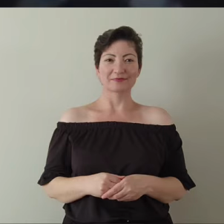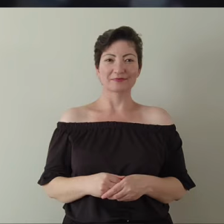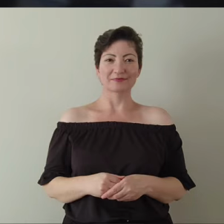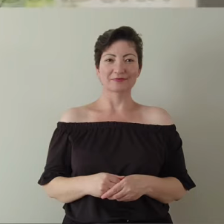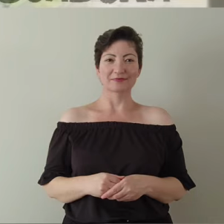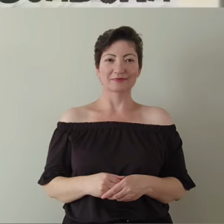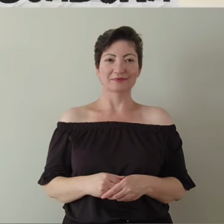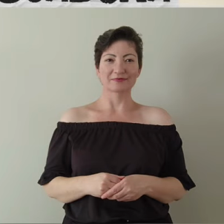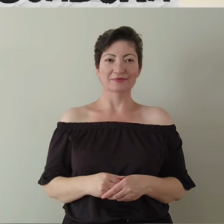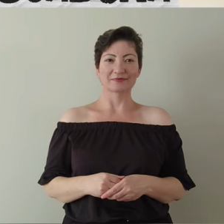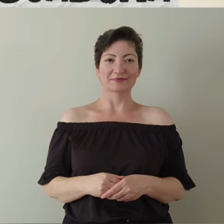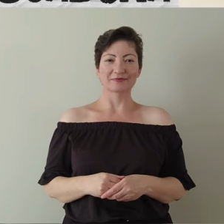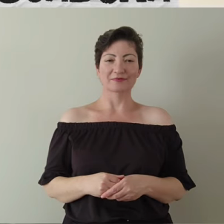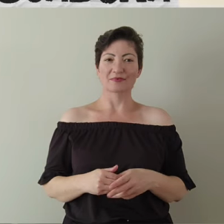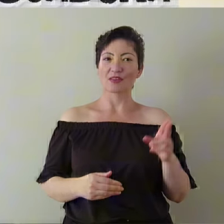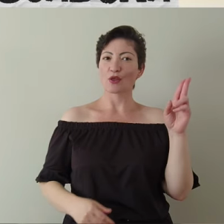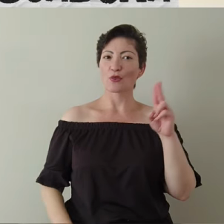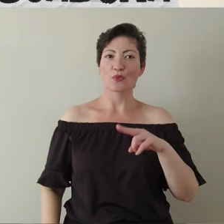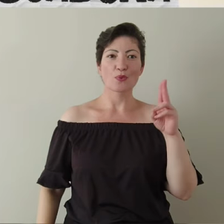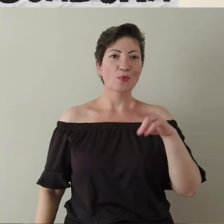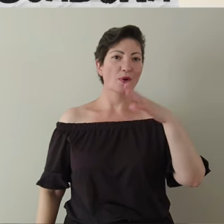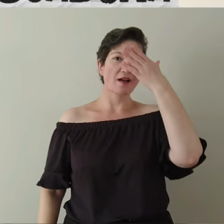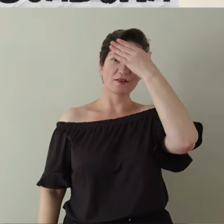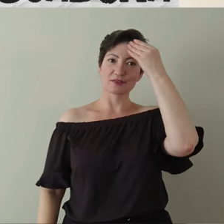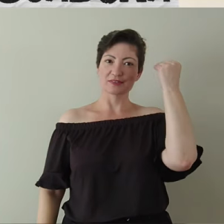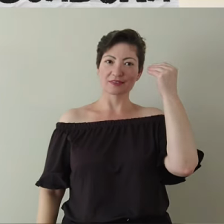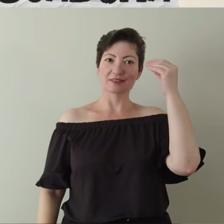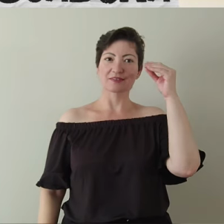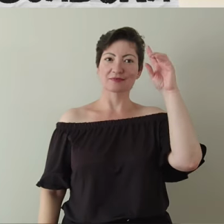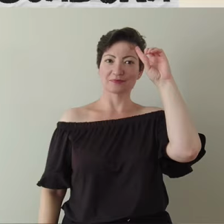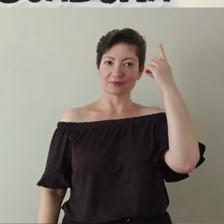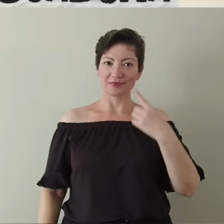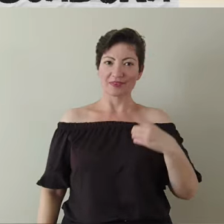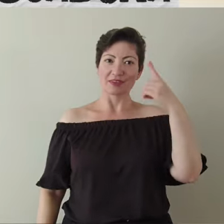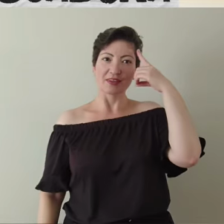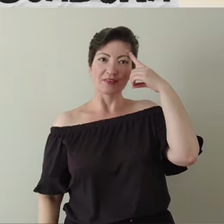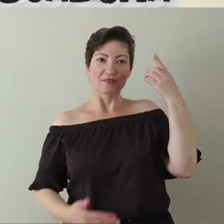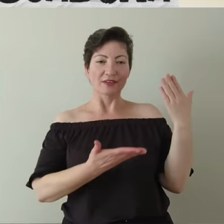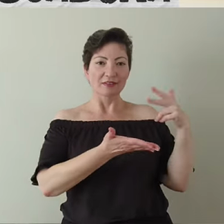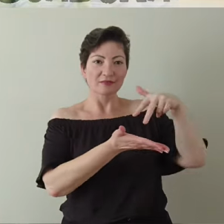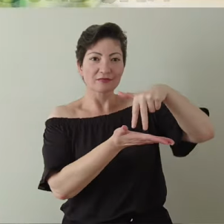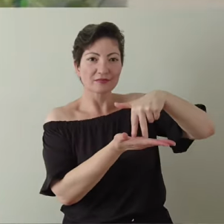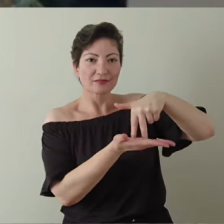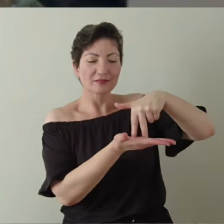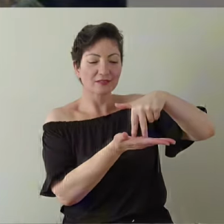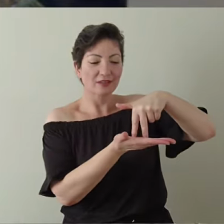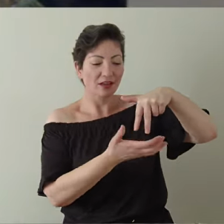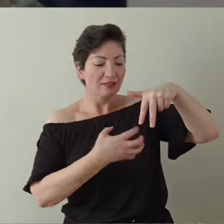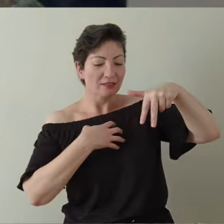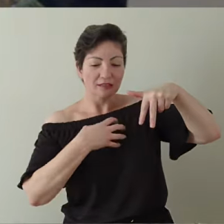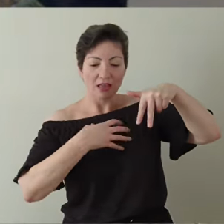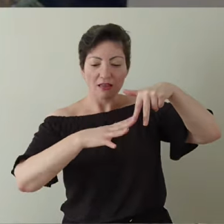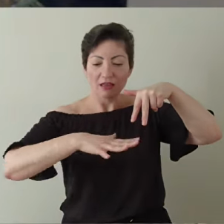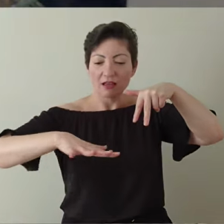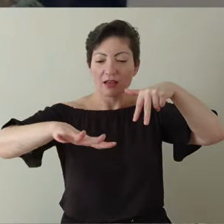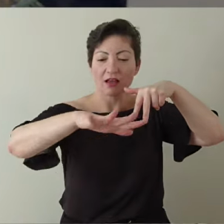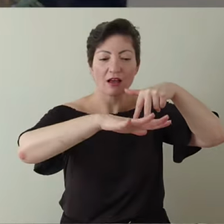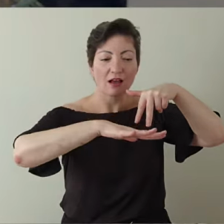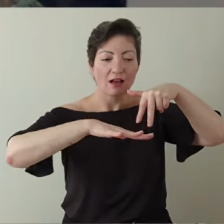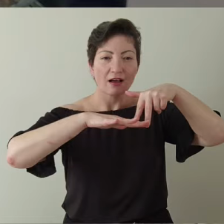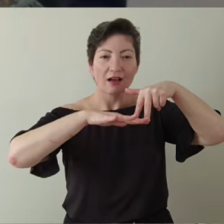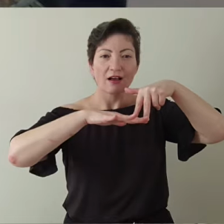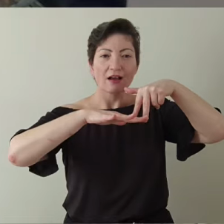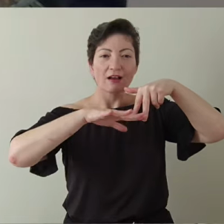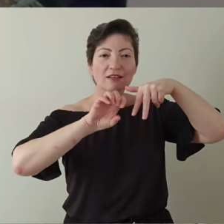Eu mesmo. Eu nunca vou esquecer a primeira vez que o Davi pisou num palco, que eu falei, Davi, encosta no palco. Isso aqui é muito especial e vai ser